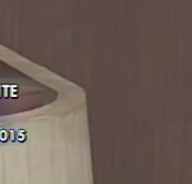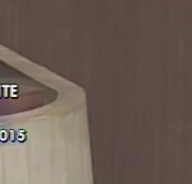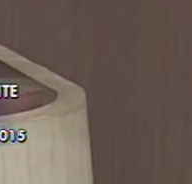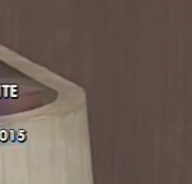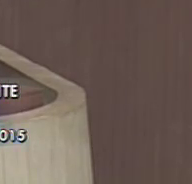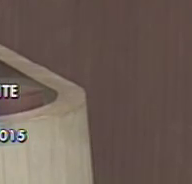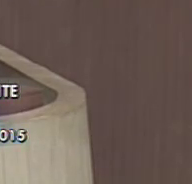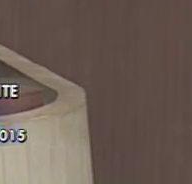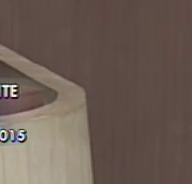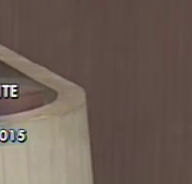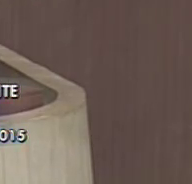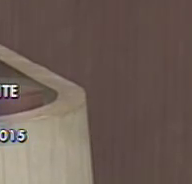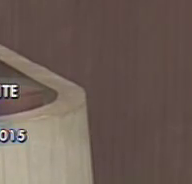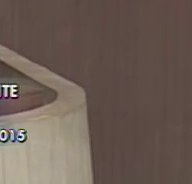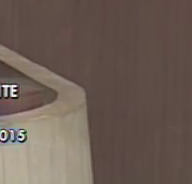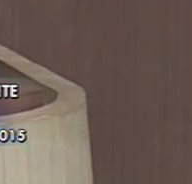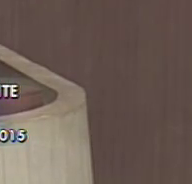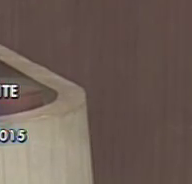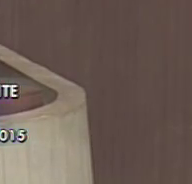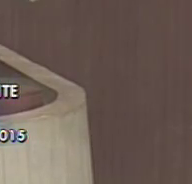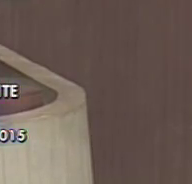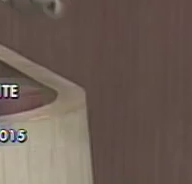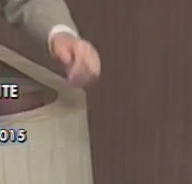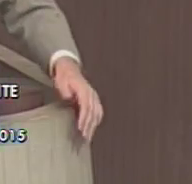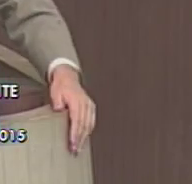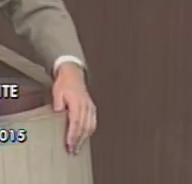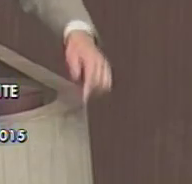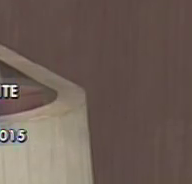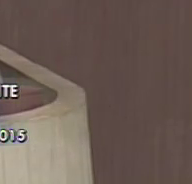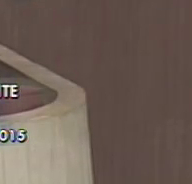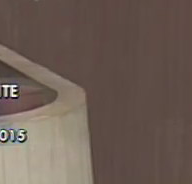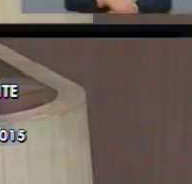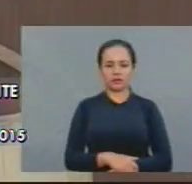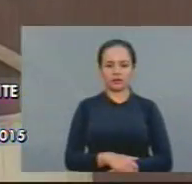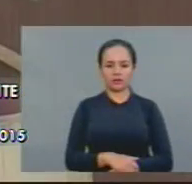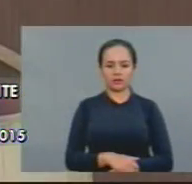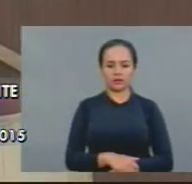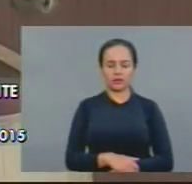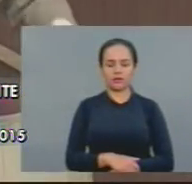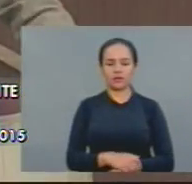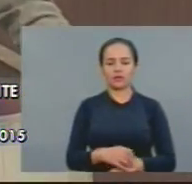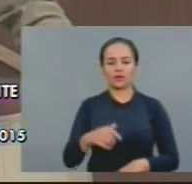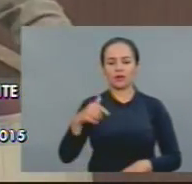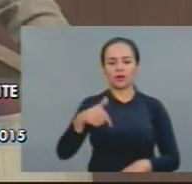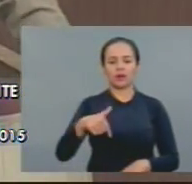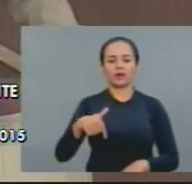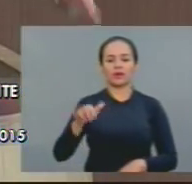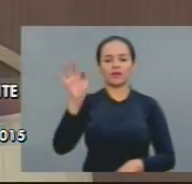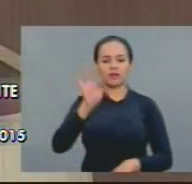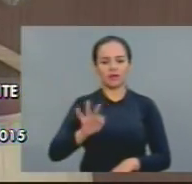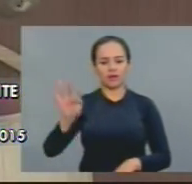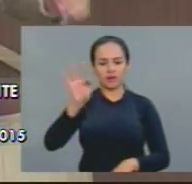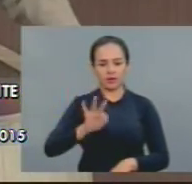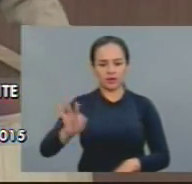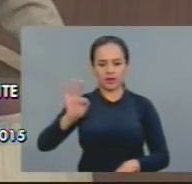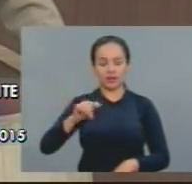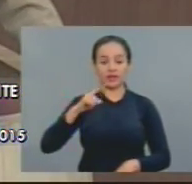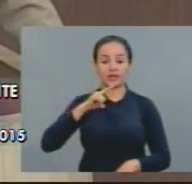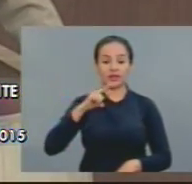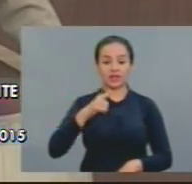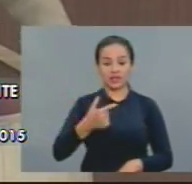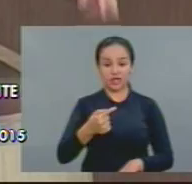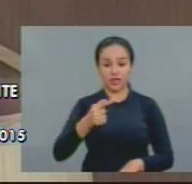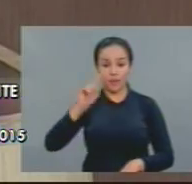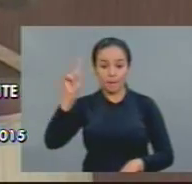estão com acúmulo de 7 milhões de dívida. 7 milhões de dívida. Por corte no